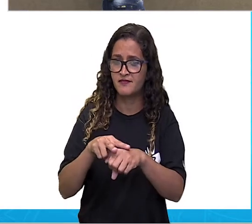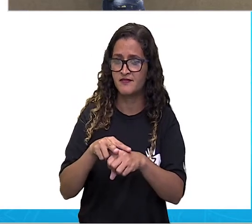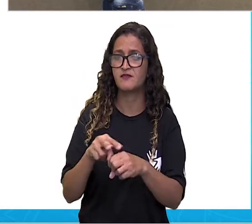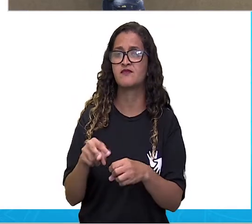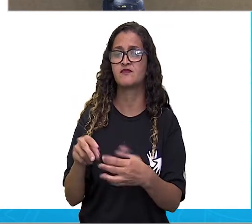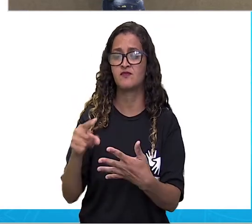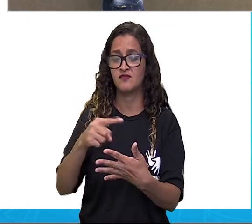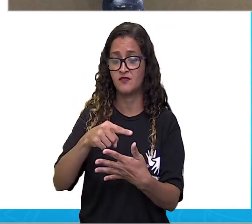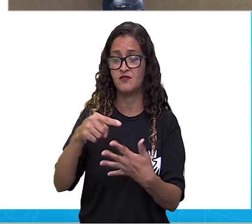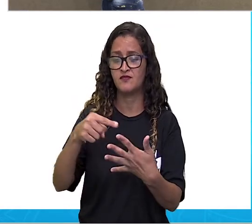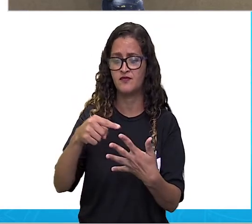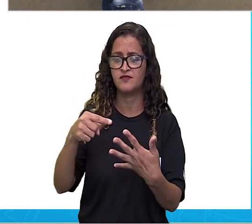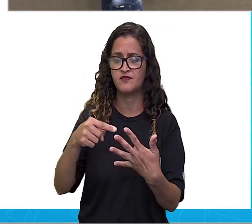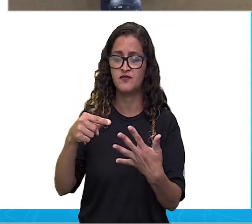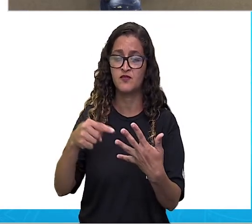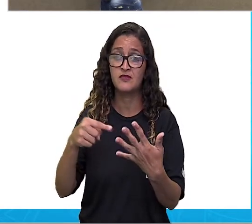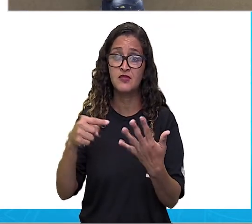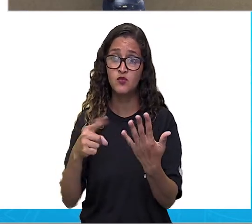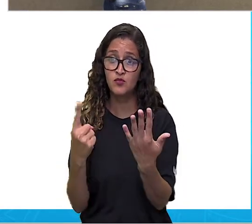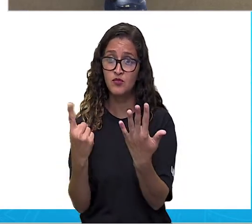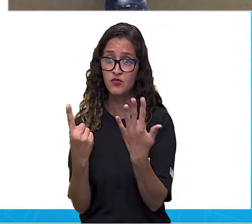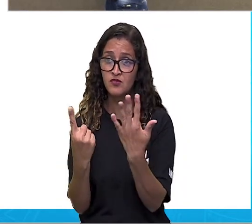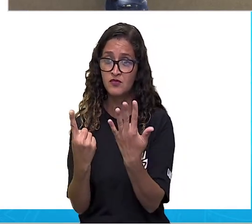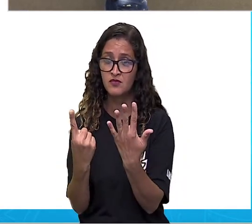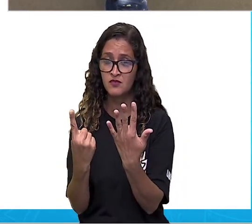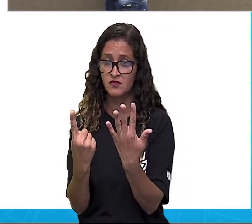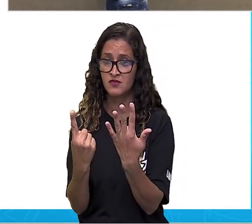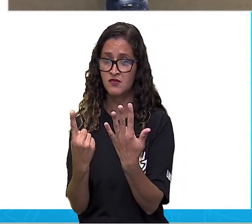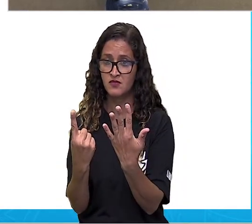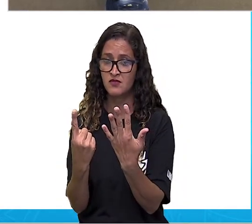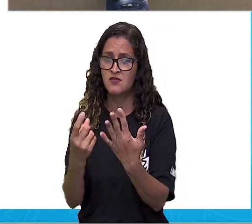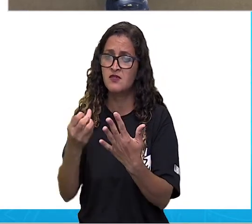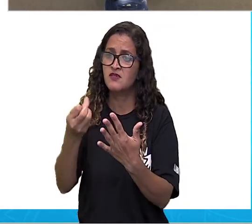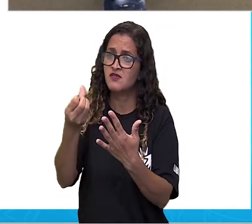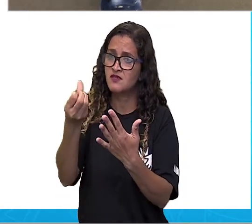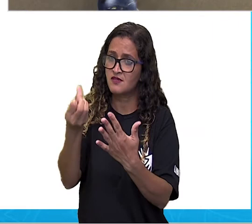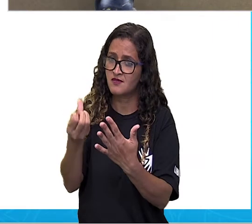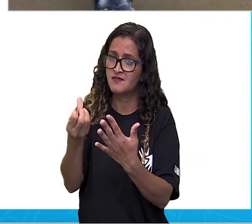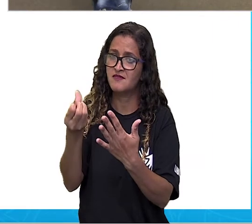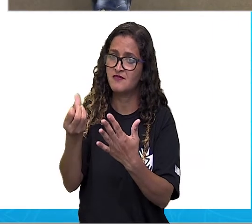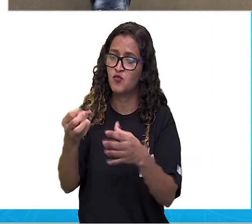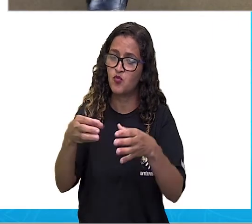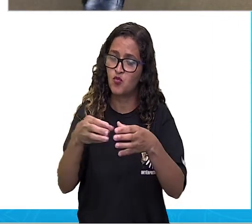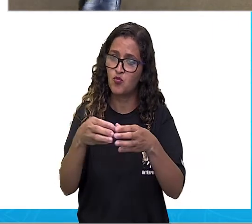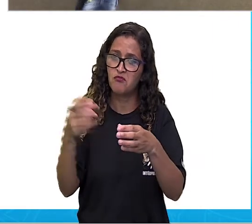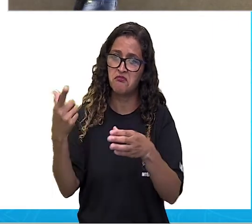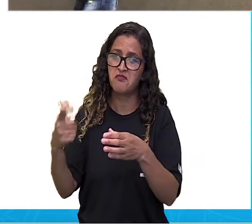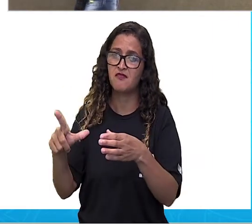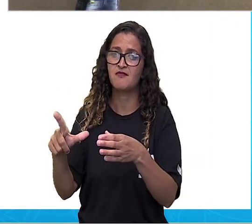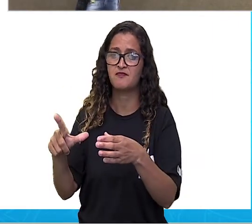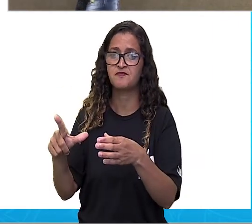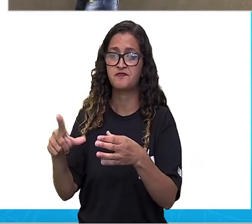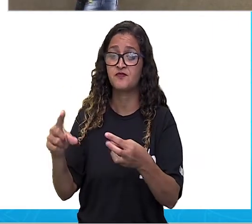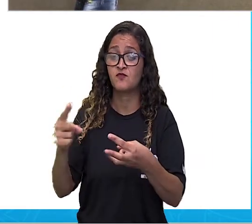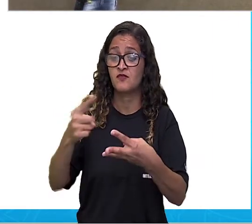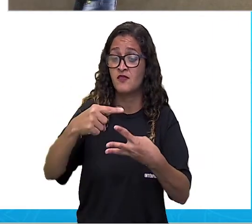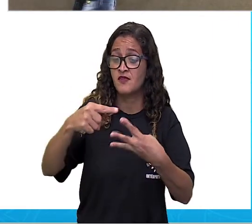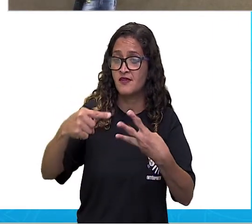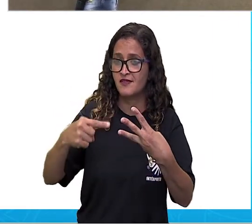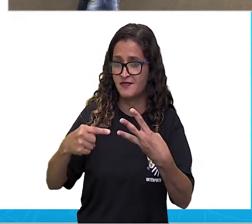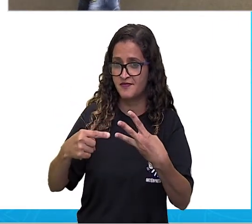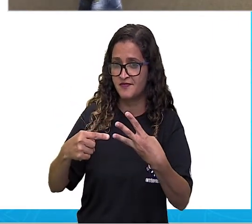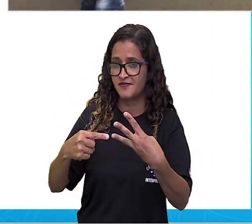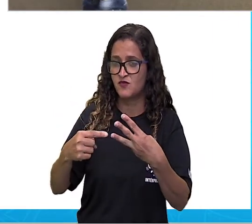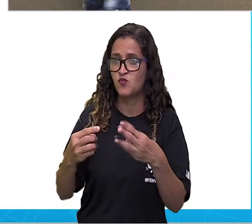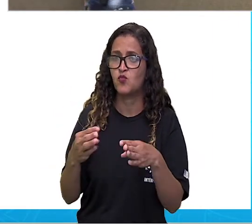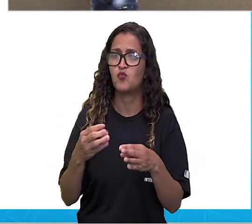três, quatro, cinco, seis. Seis elementos em outro grupo. Então, quantos grupos